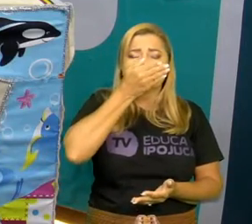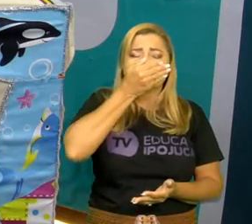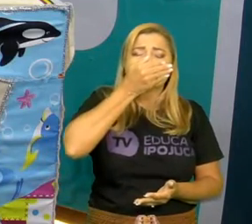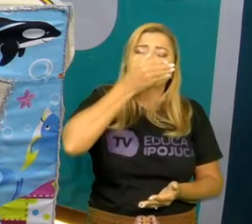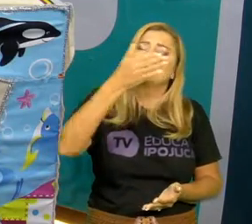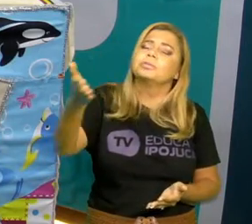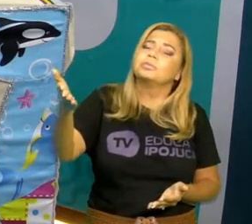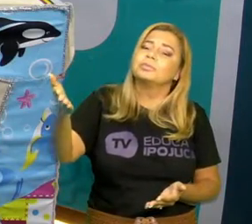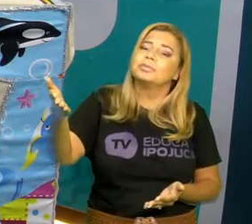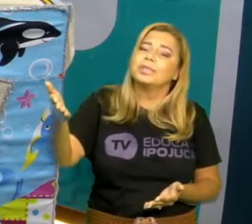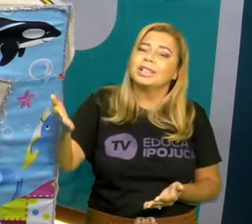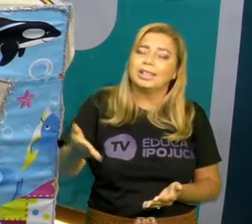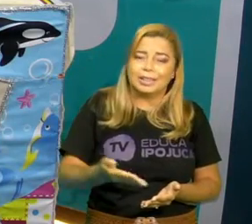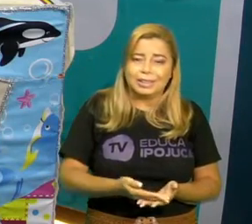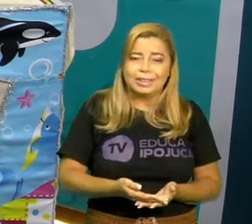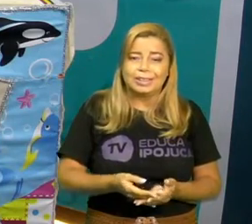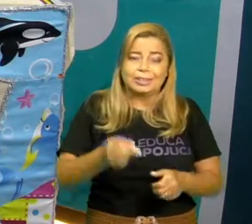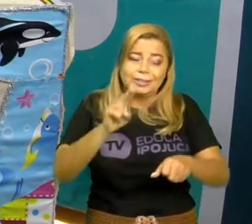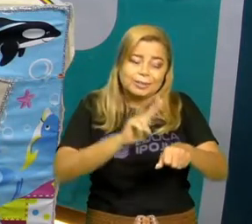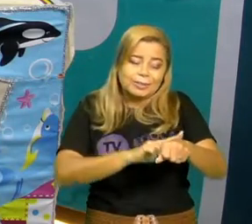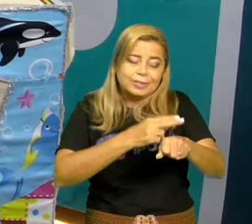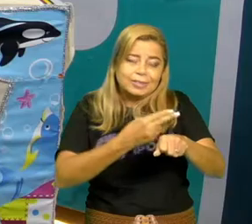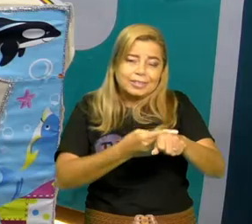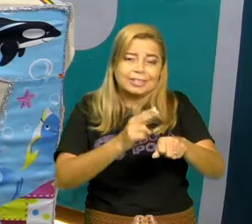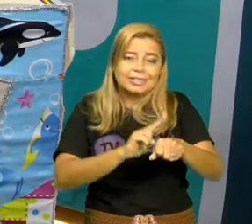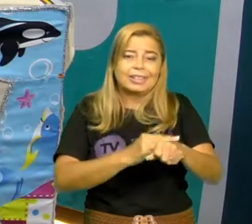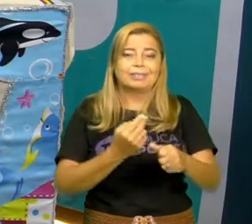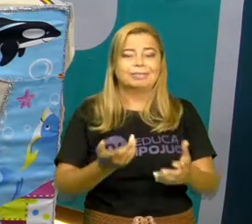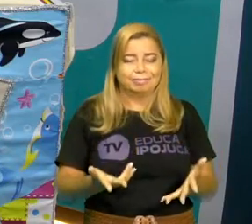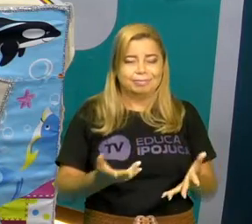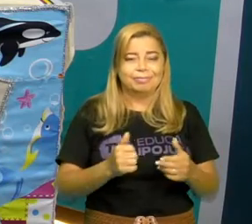tão gostoso pra vocês. Com sabor de quê, leiturinha?